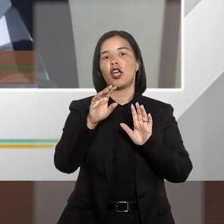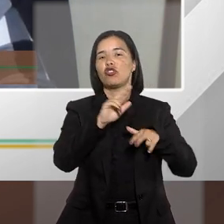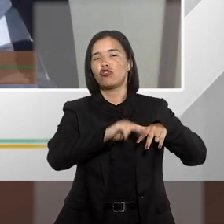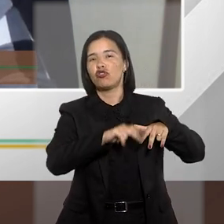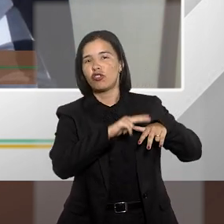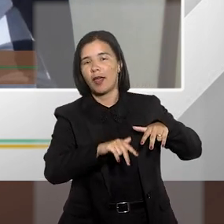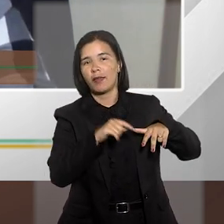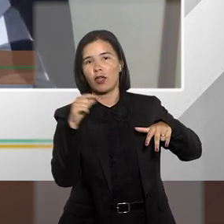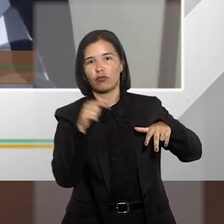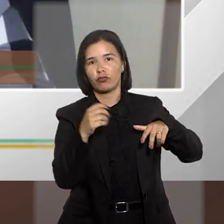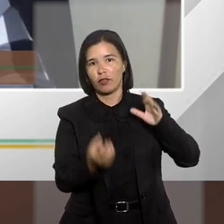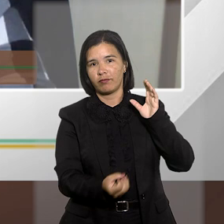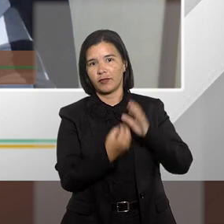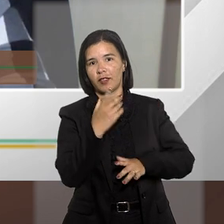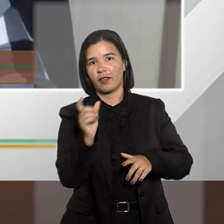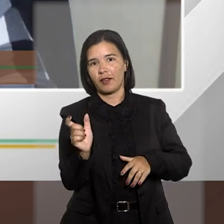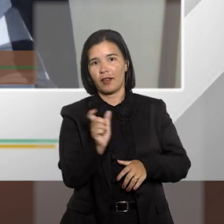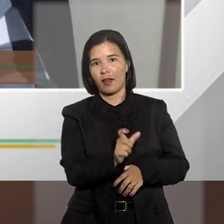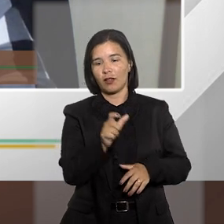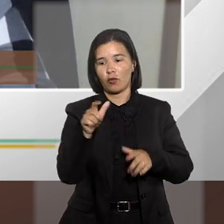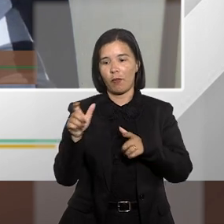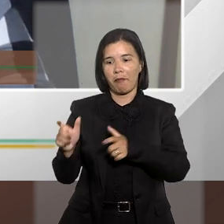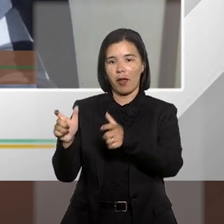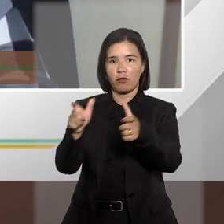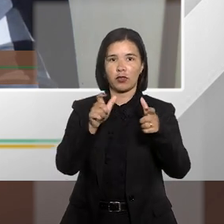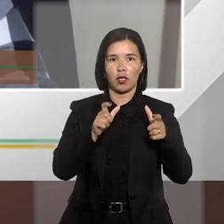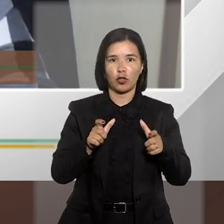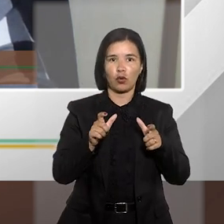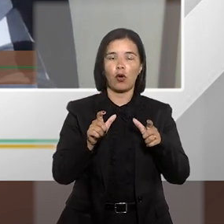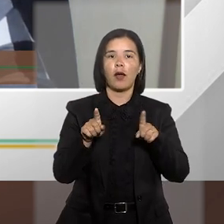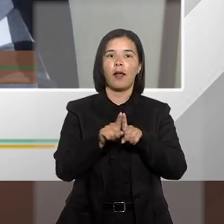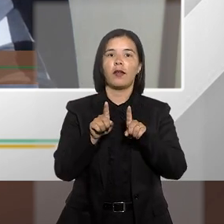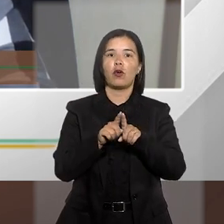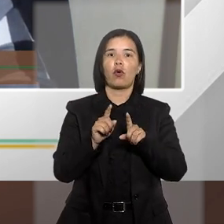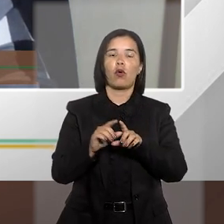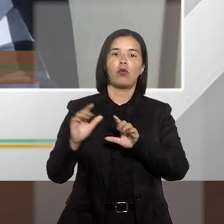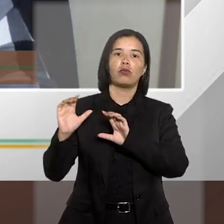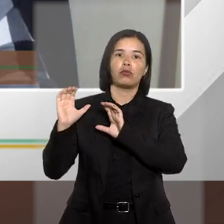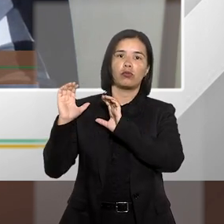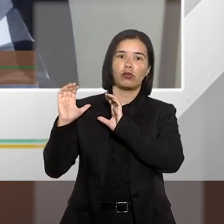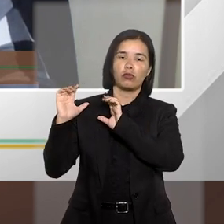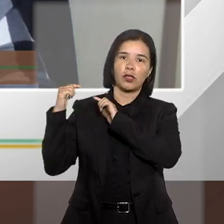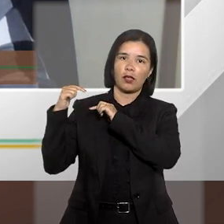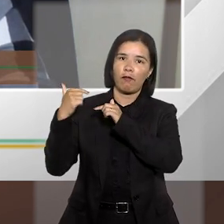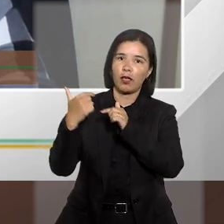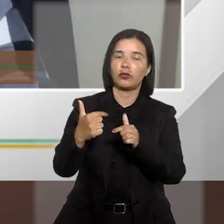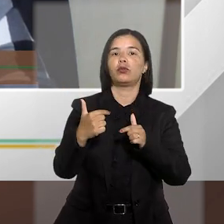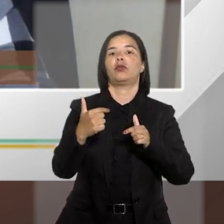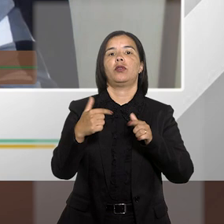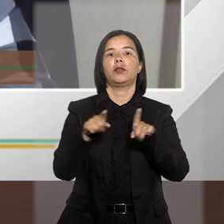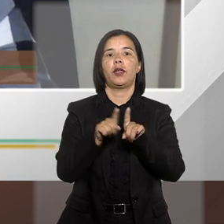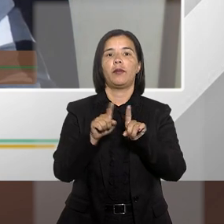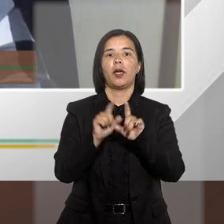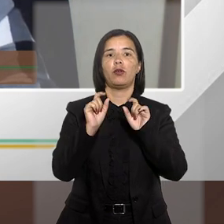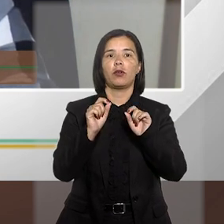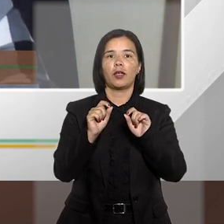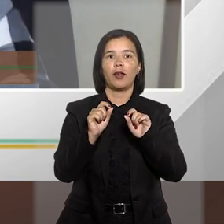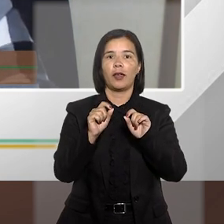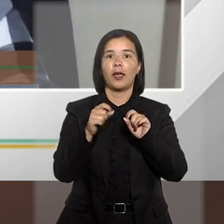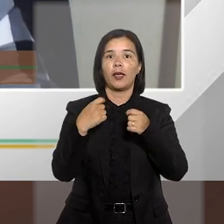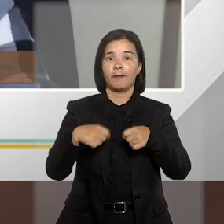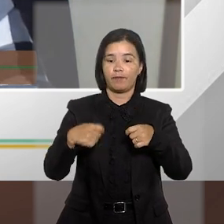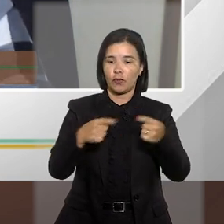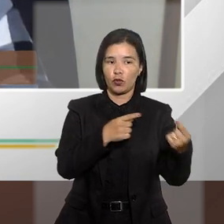Ideologia de gênero é um termo criado pelos setores extremistas, conservadores, e tem uma concepção de um ideário que precisa